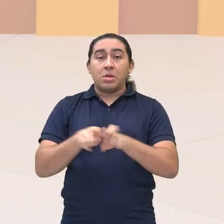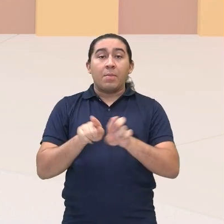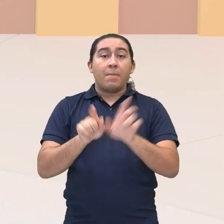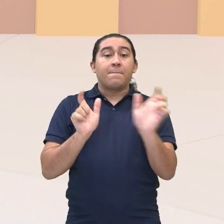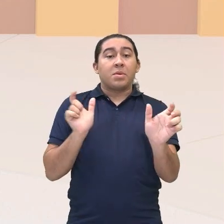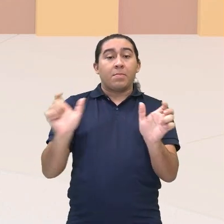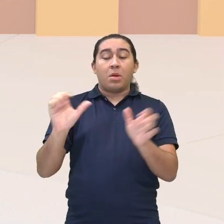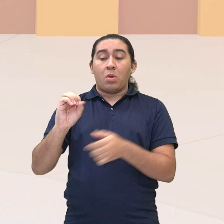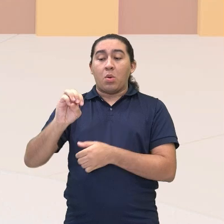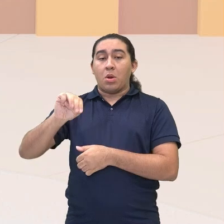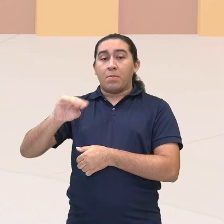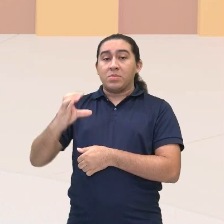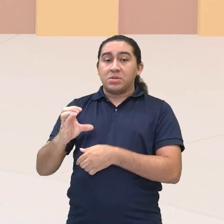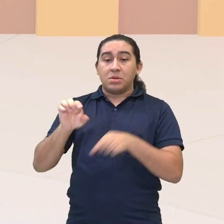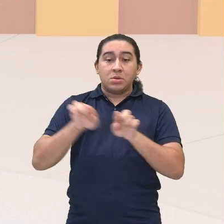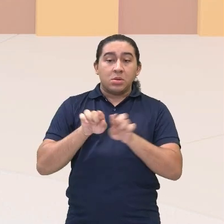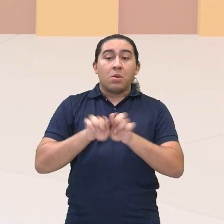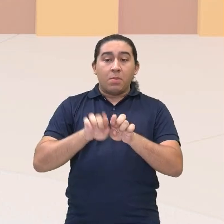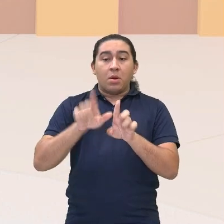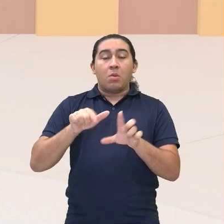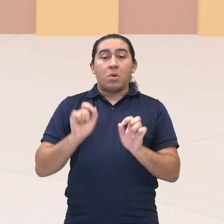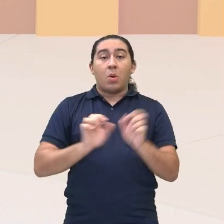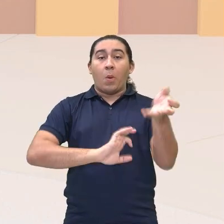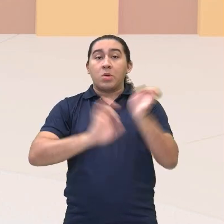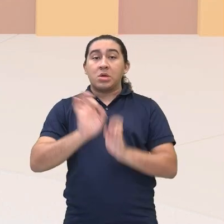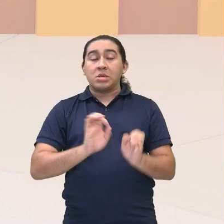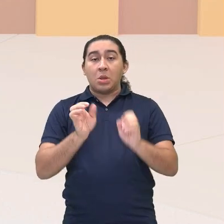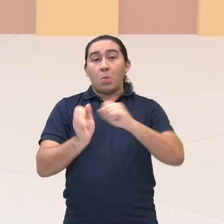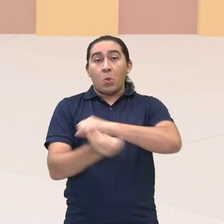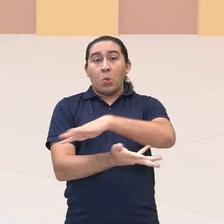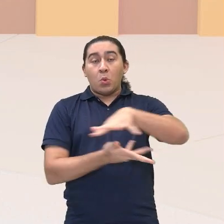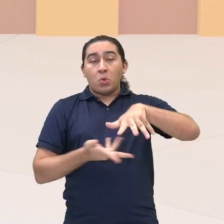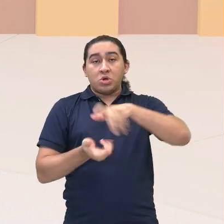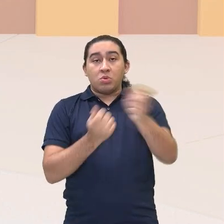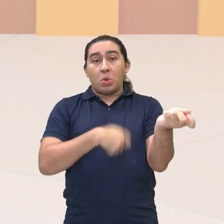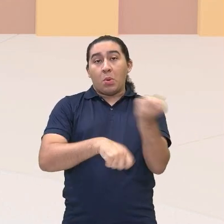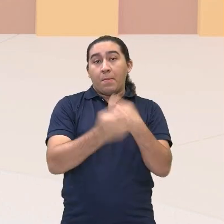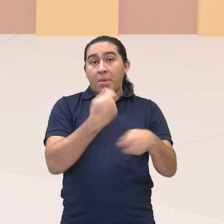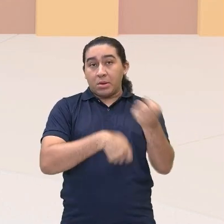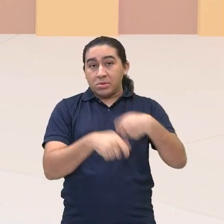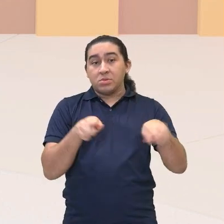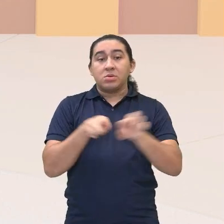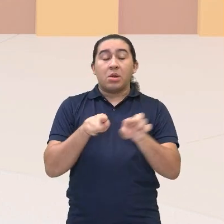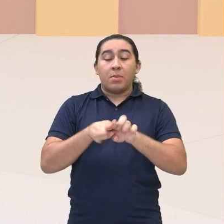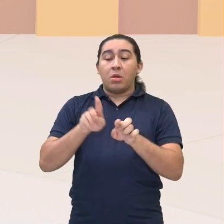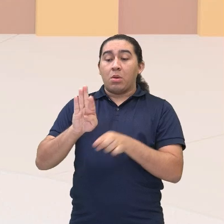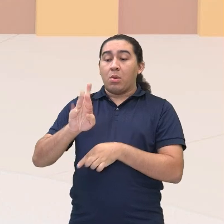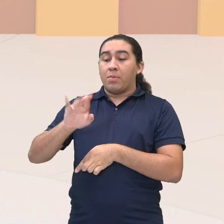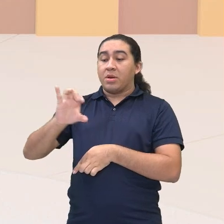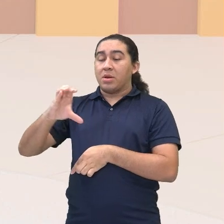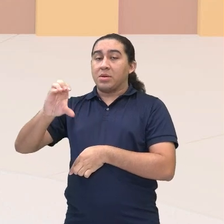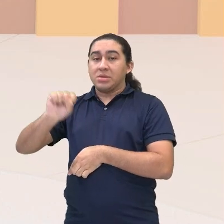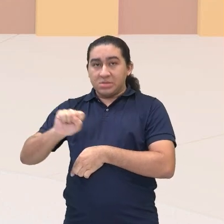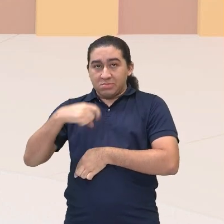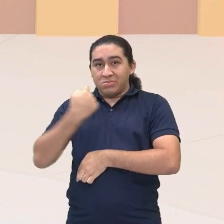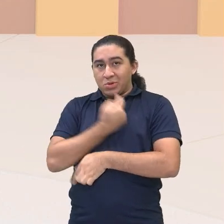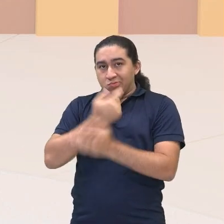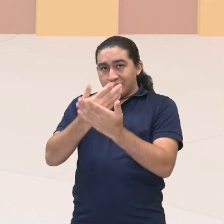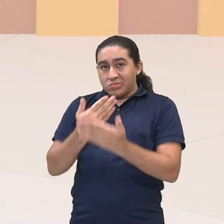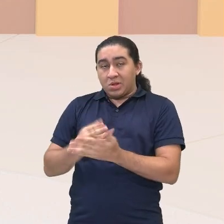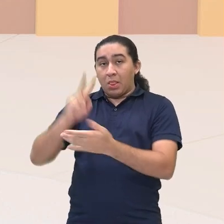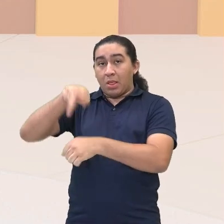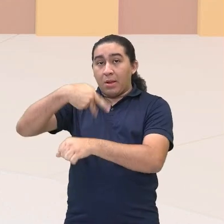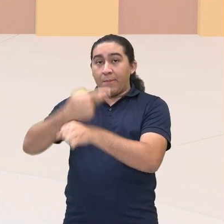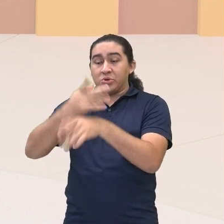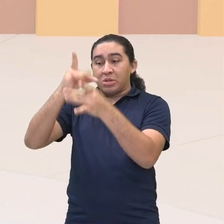a OMC, que é a Organização Mundial do Comércio, né? E o BRICS, que a gente vai estudar daqui a pouquinho